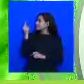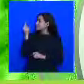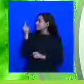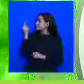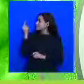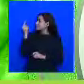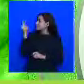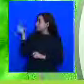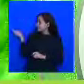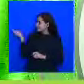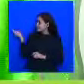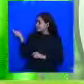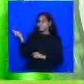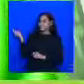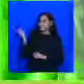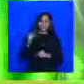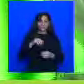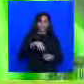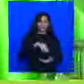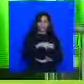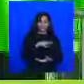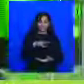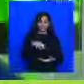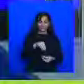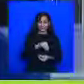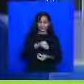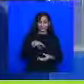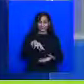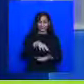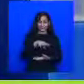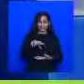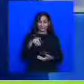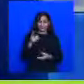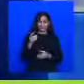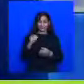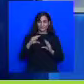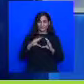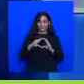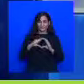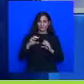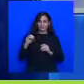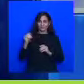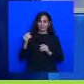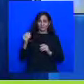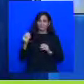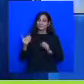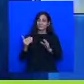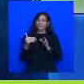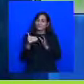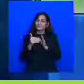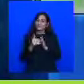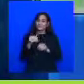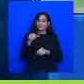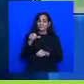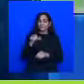posicionada, valendo. Globo recarregado, embaralhando 10 bolas numeradas de 0 a